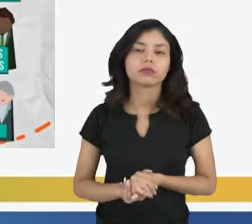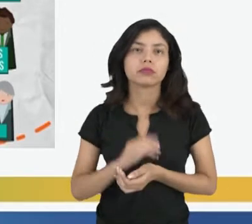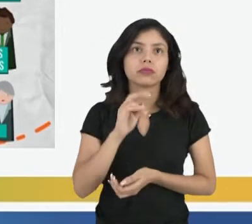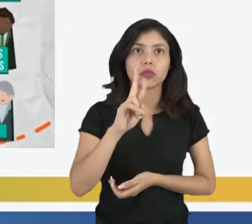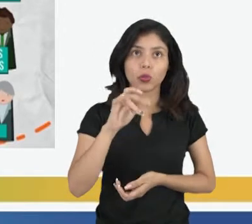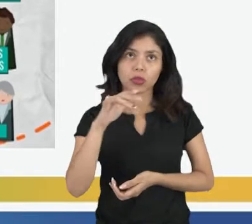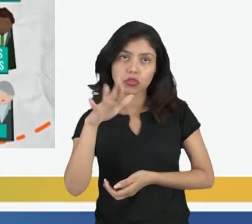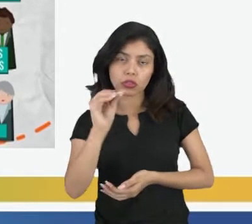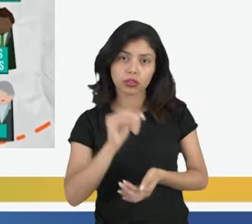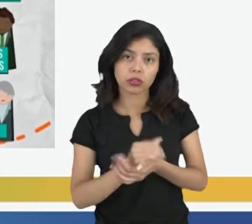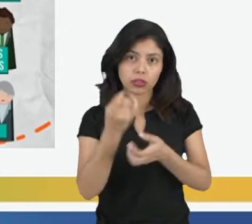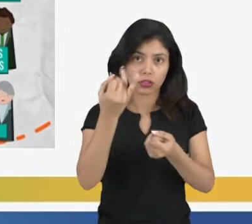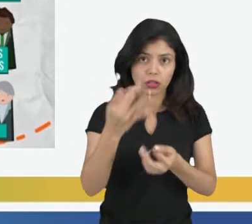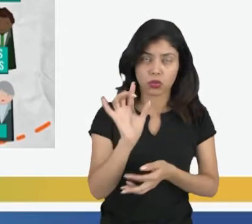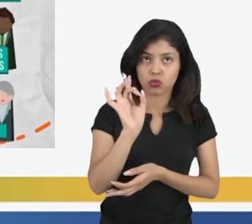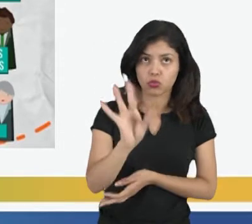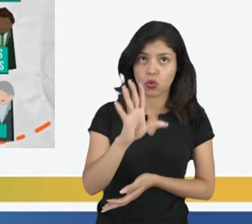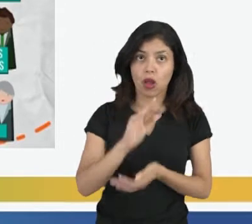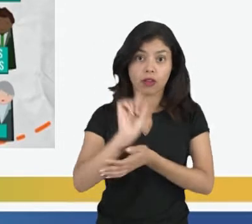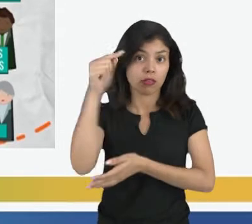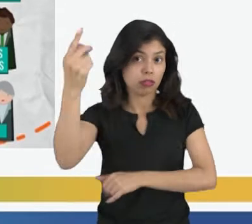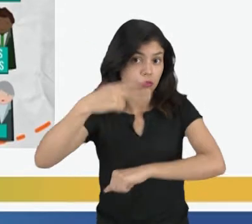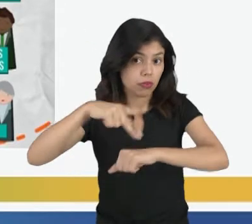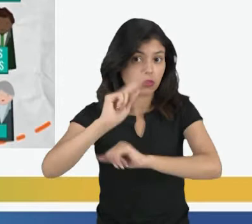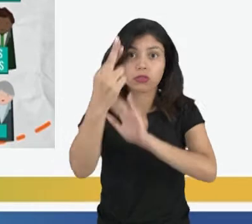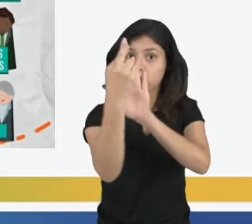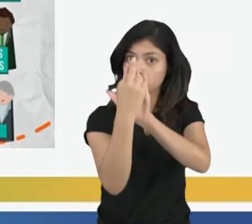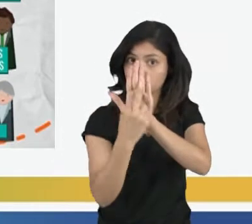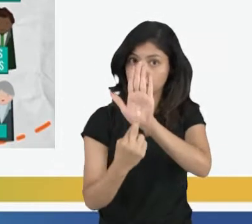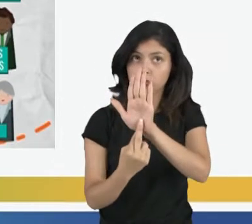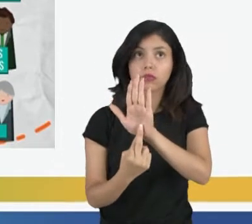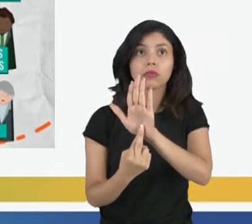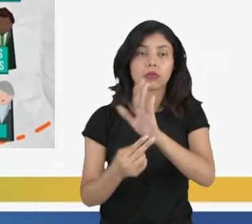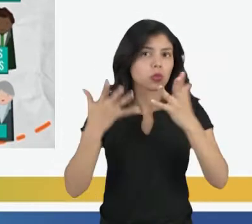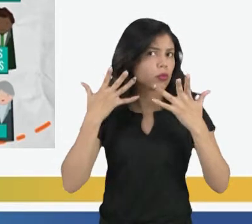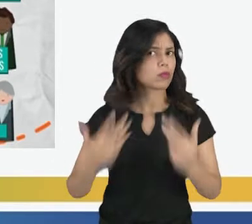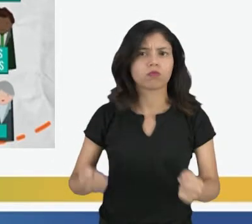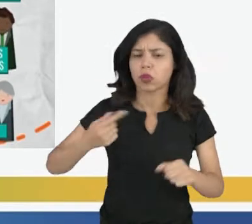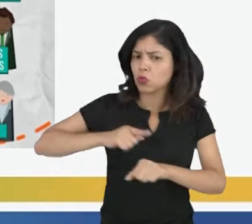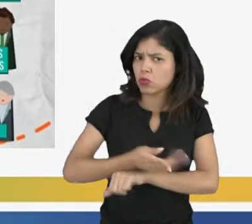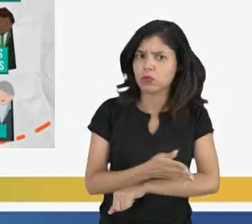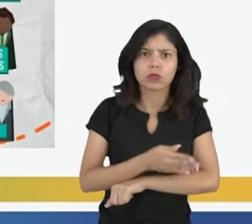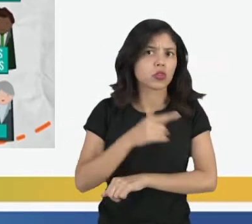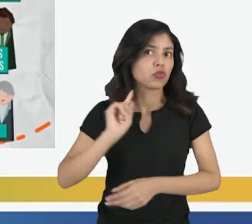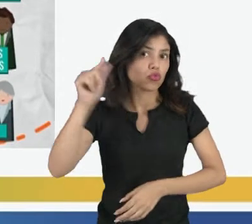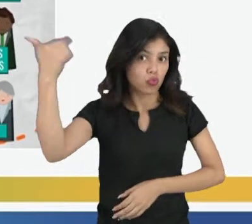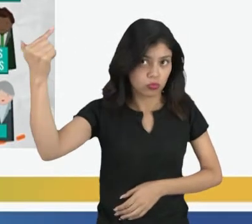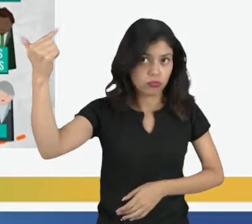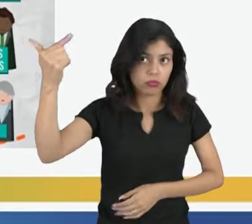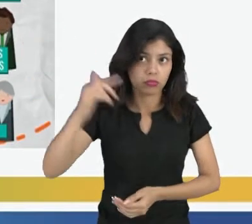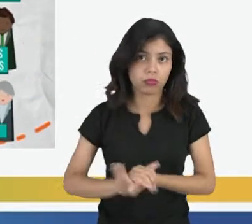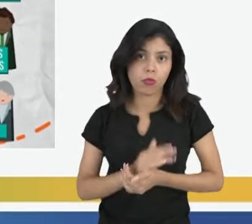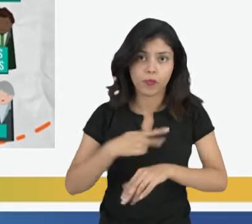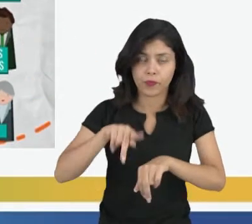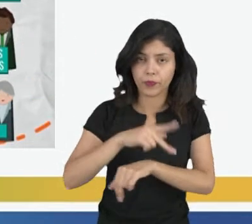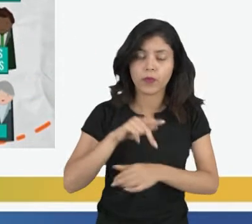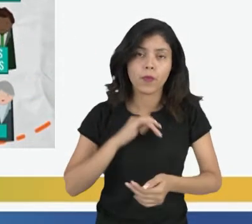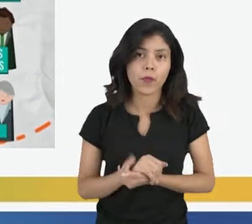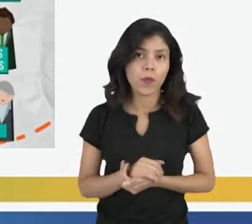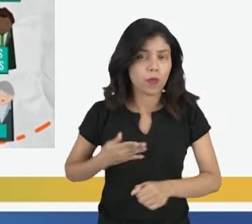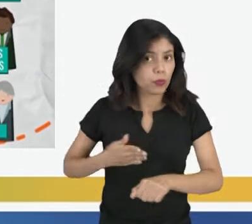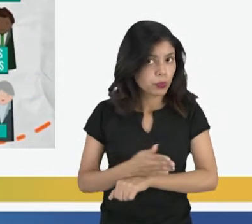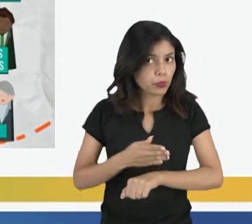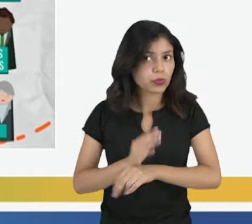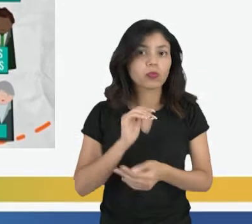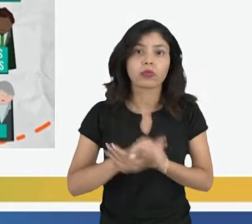soberania que apenas o que país tem suas regras e não assenta a intervenção externas de outros países